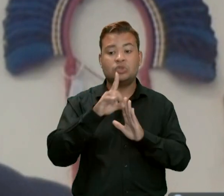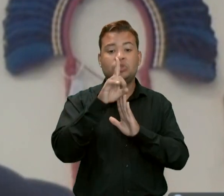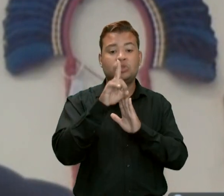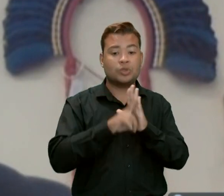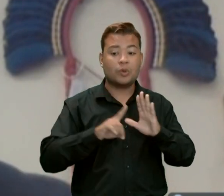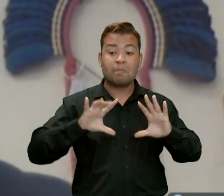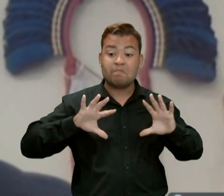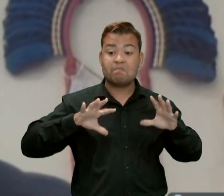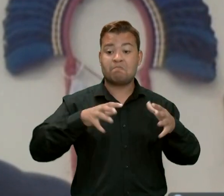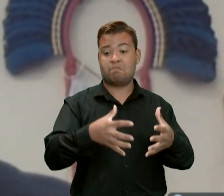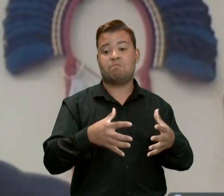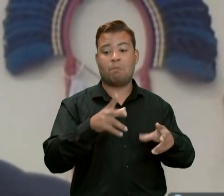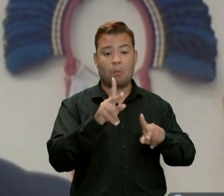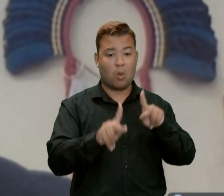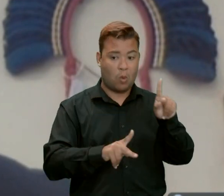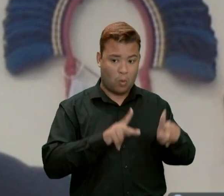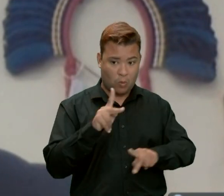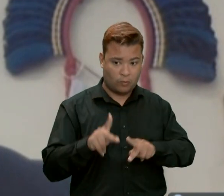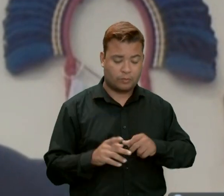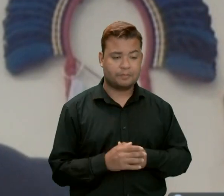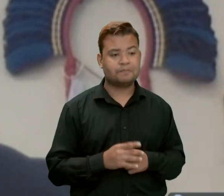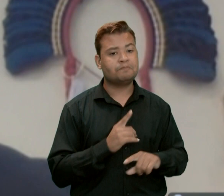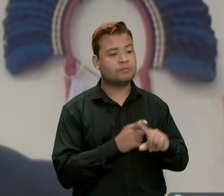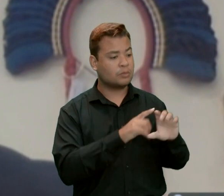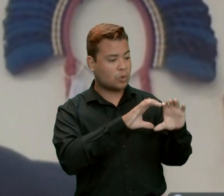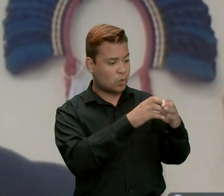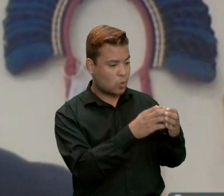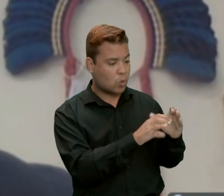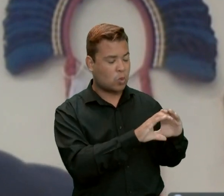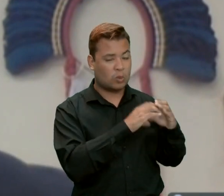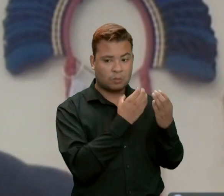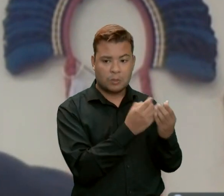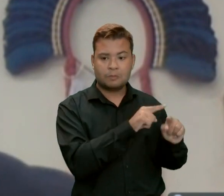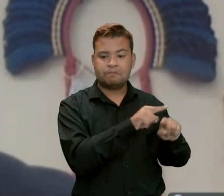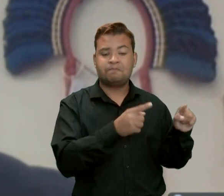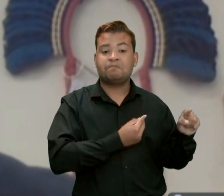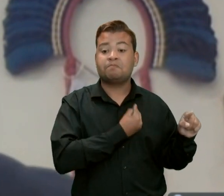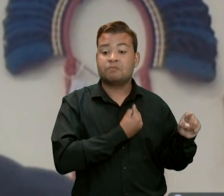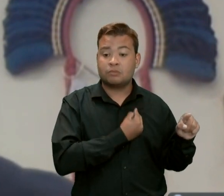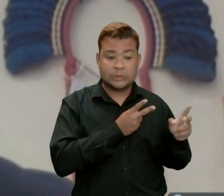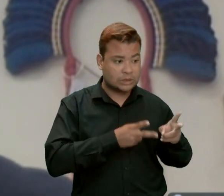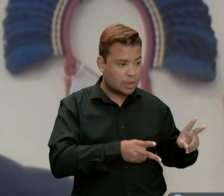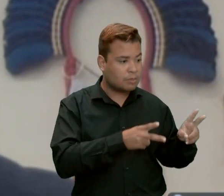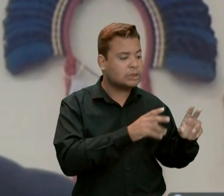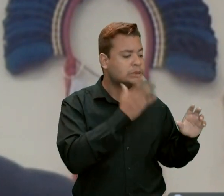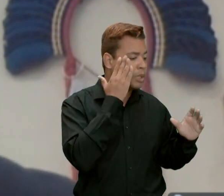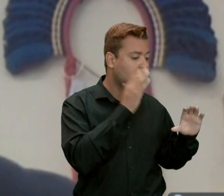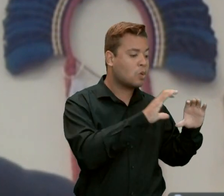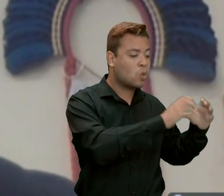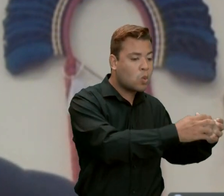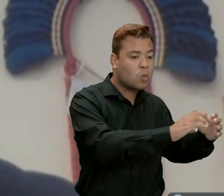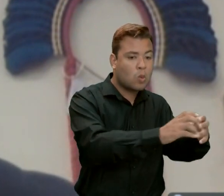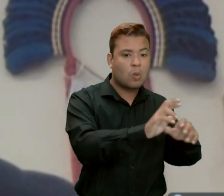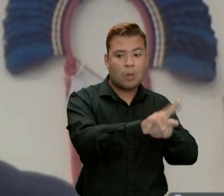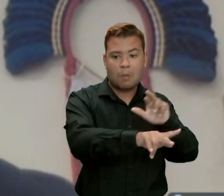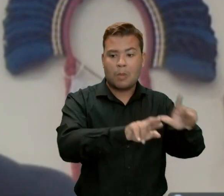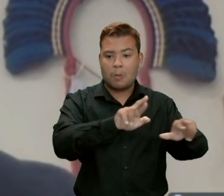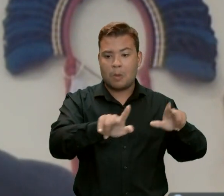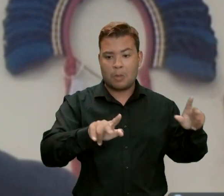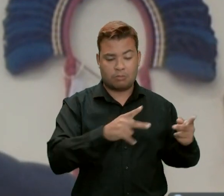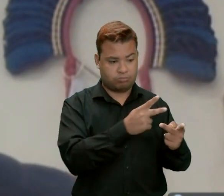né? Que essas comunidades continuem existindo como comunidades diferenciadas,